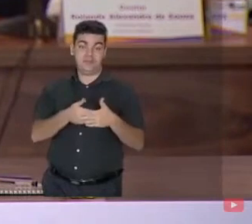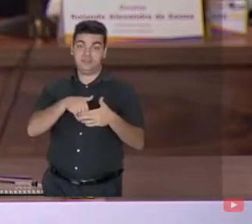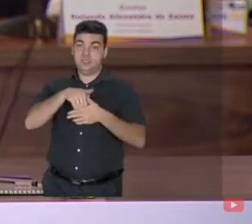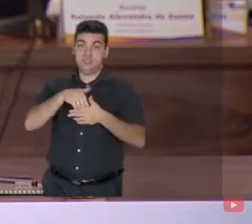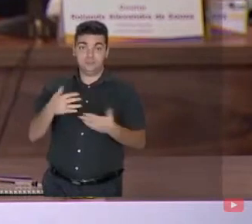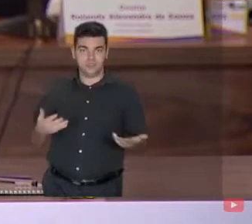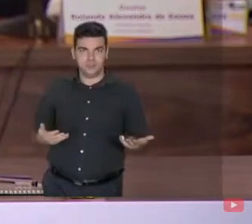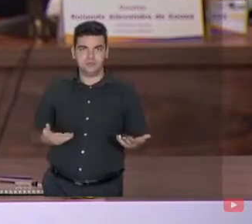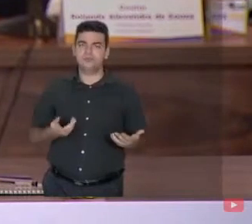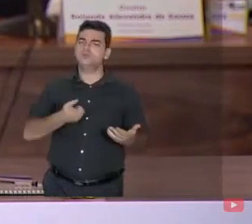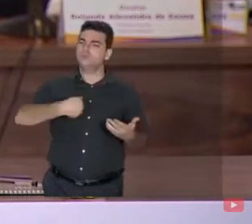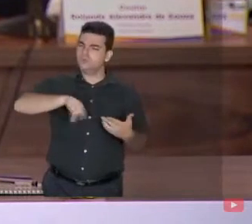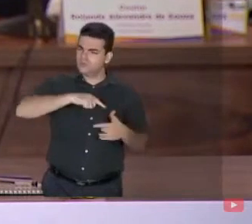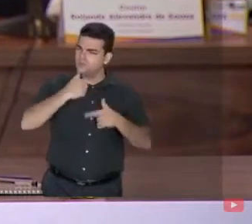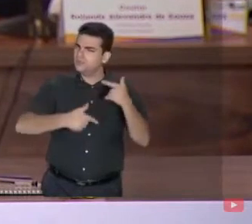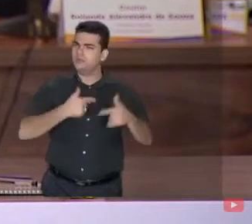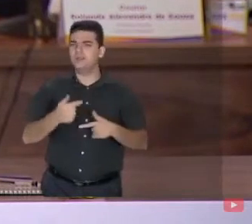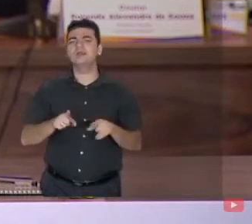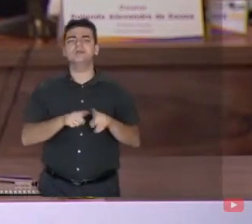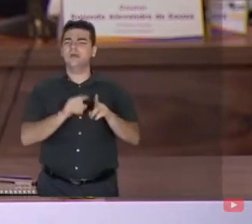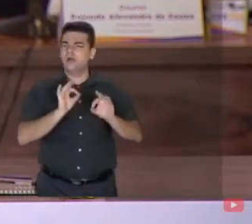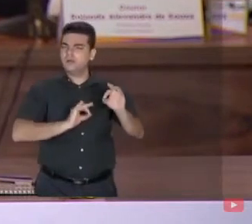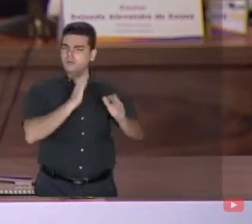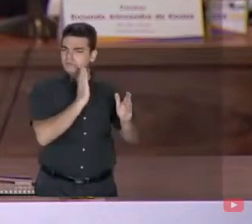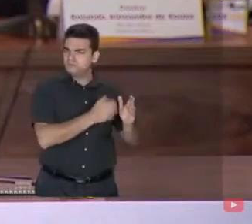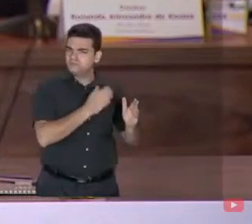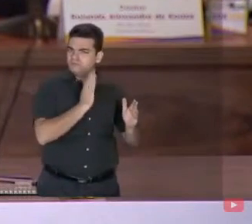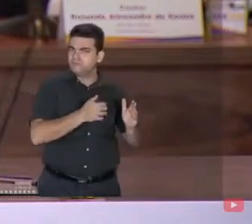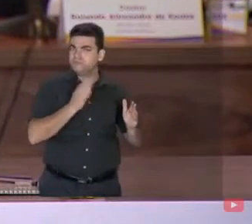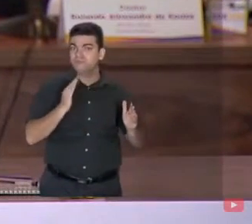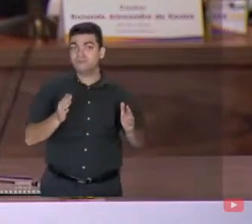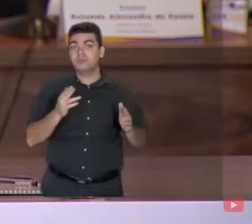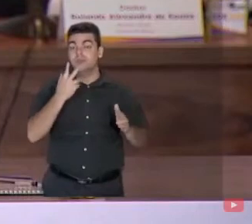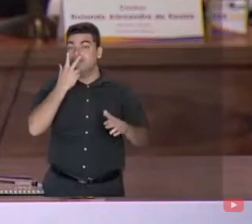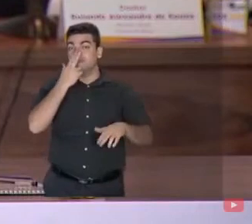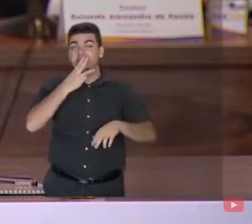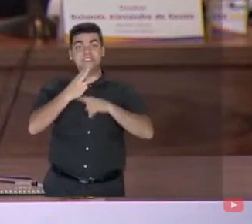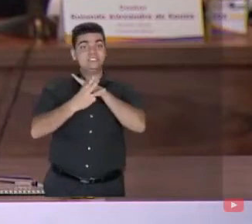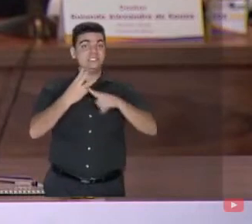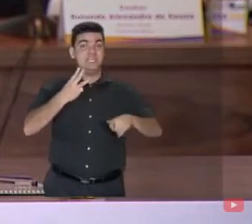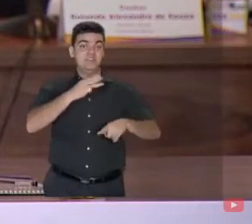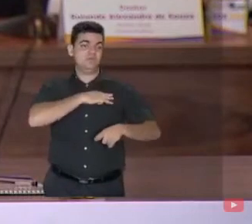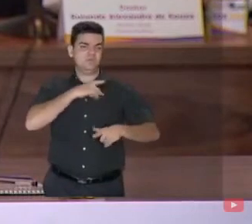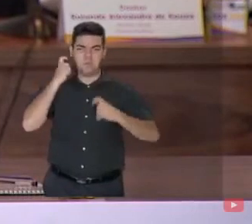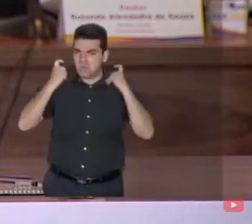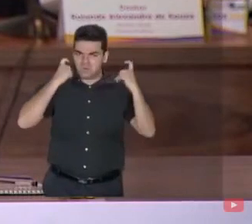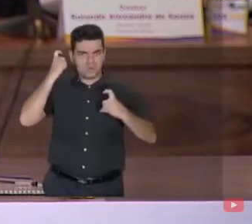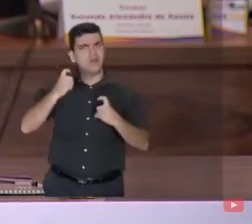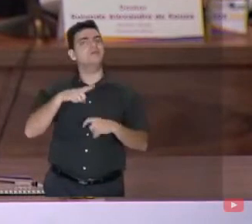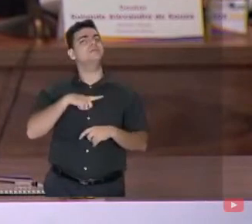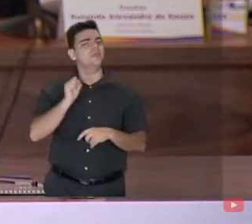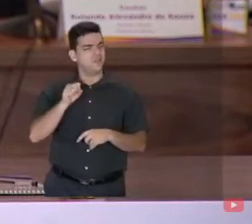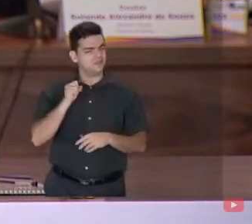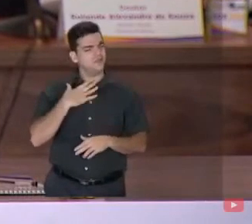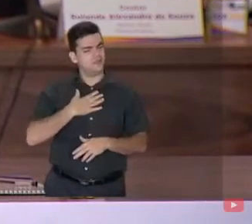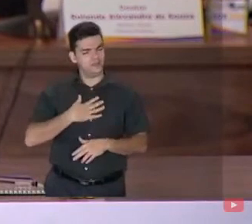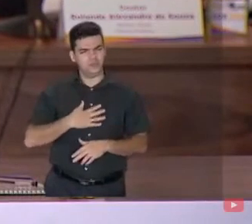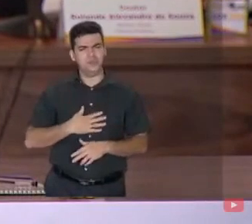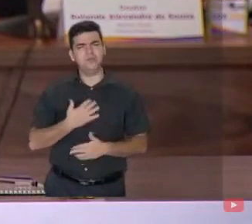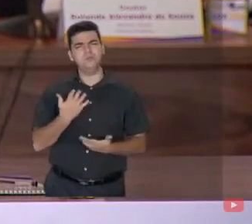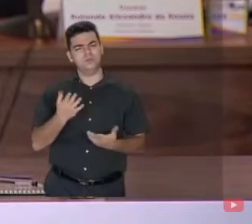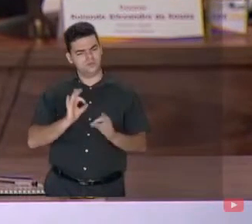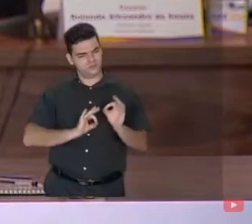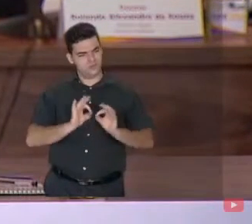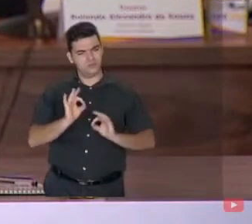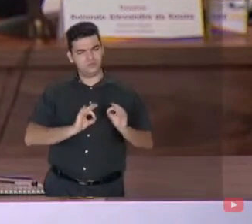estamos pensando nos procedimentos a 6 mãos e iremos avaliar esses procedimentos